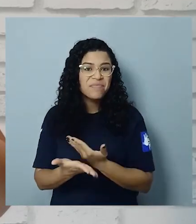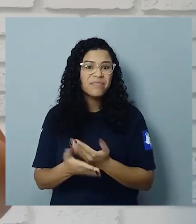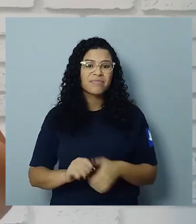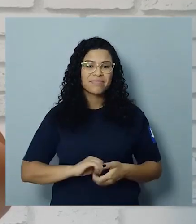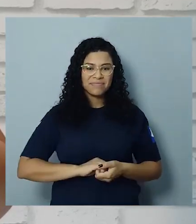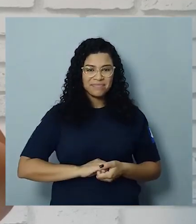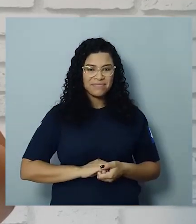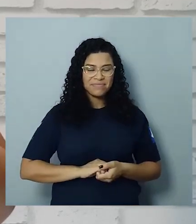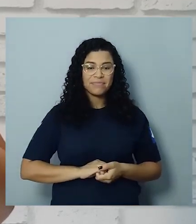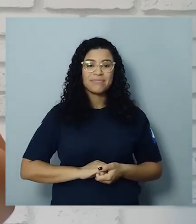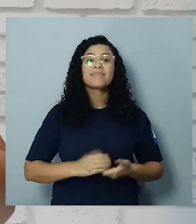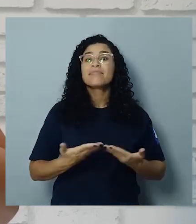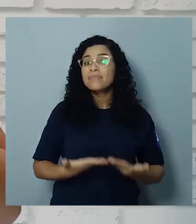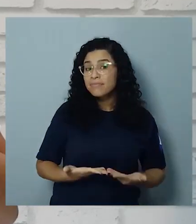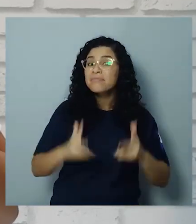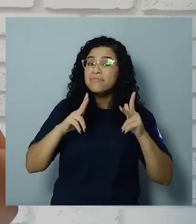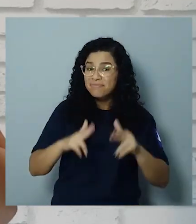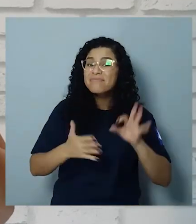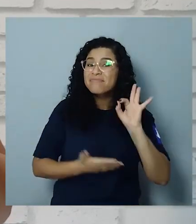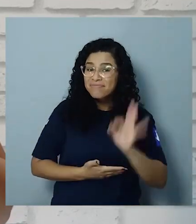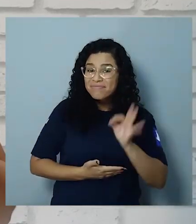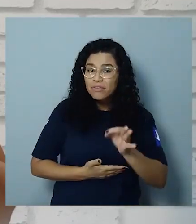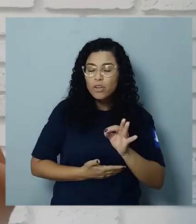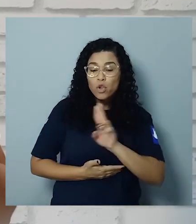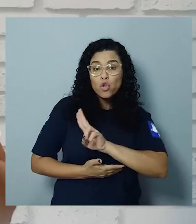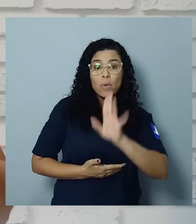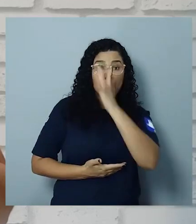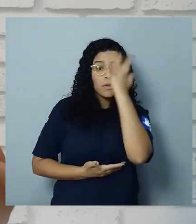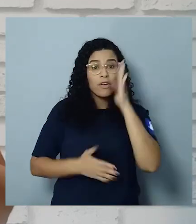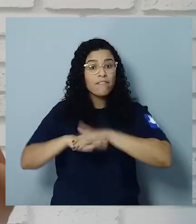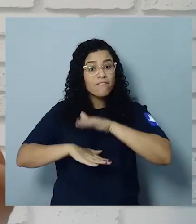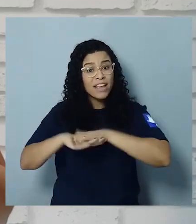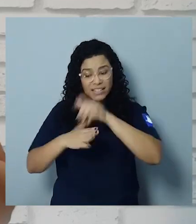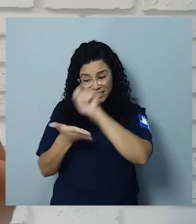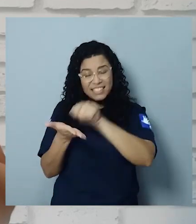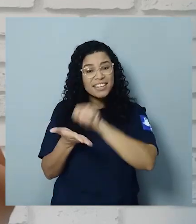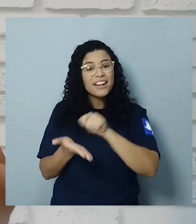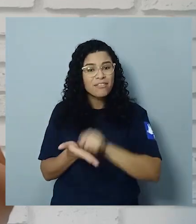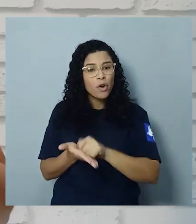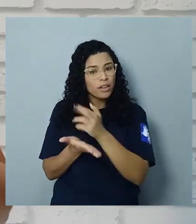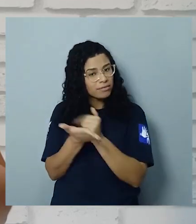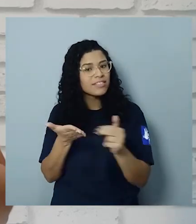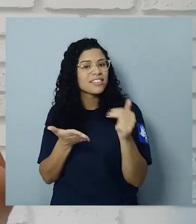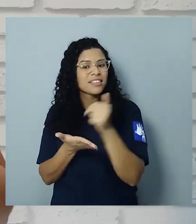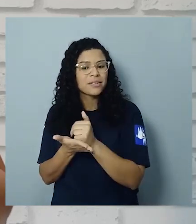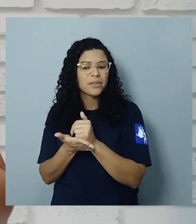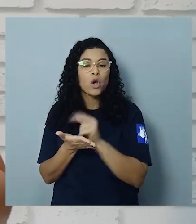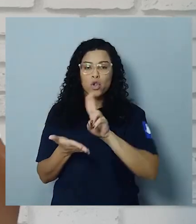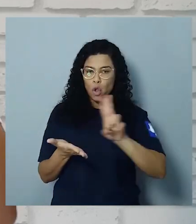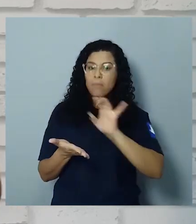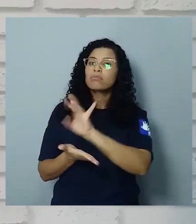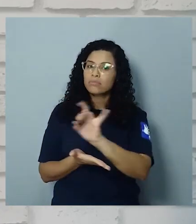muito bem que mais ai isso mesmo nome de quem fez um livro que escreveu e ilustrou